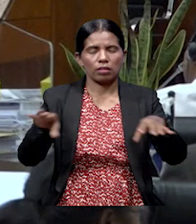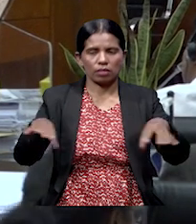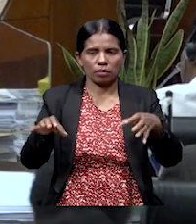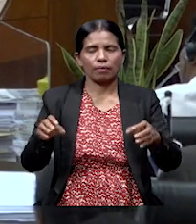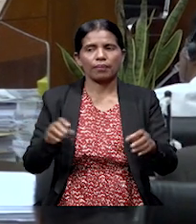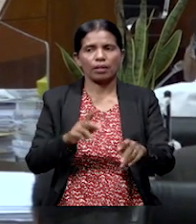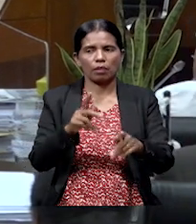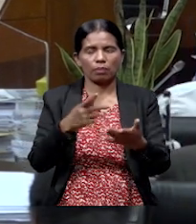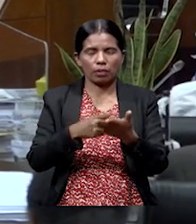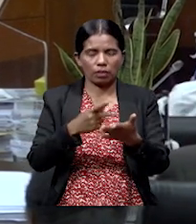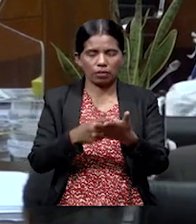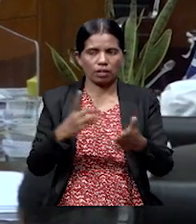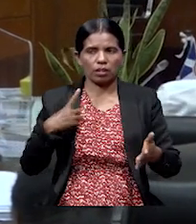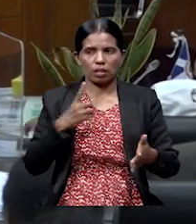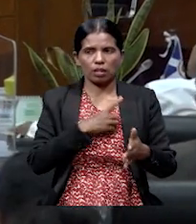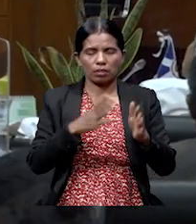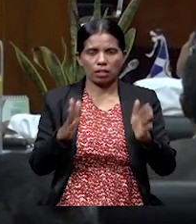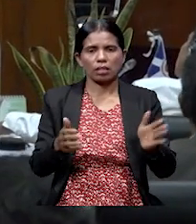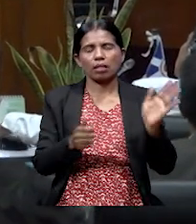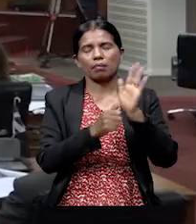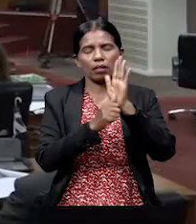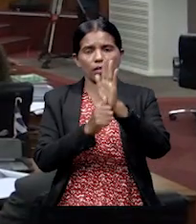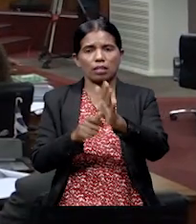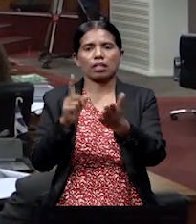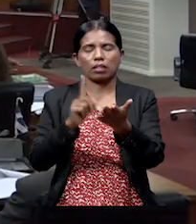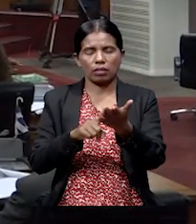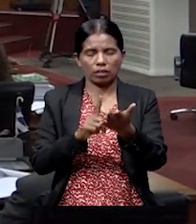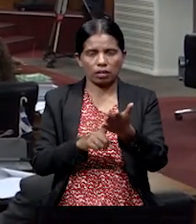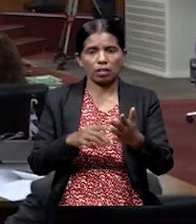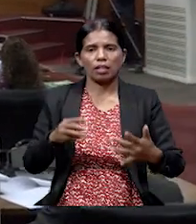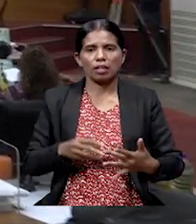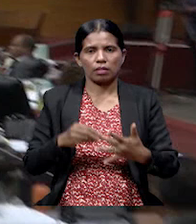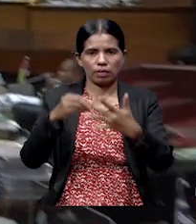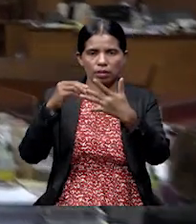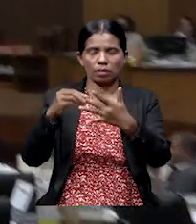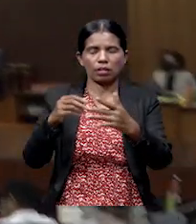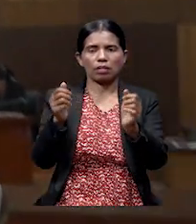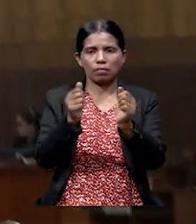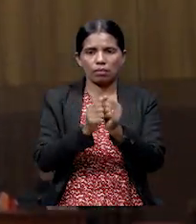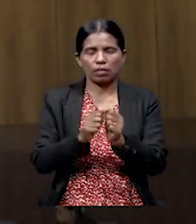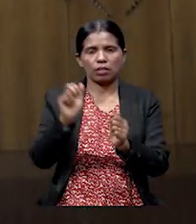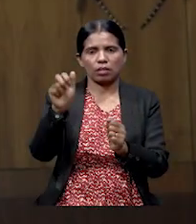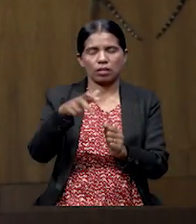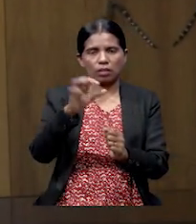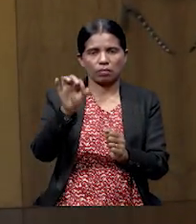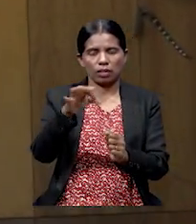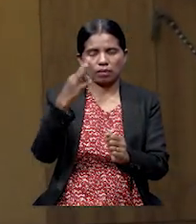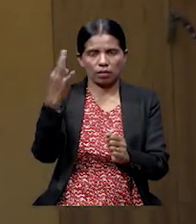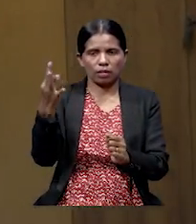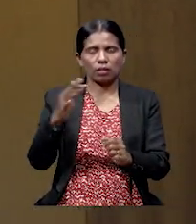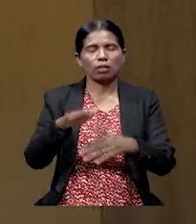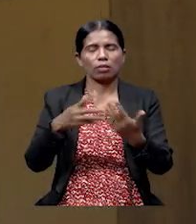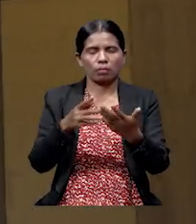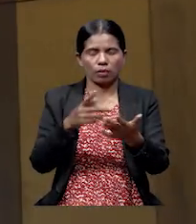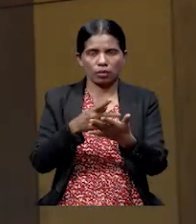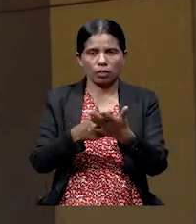proposta alteração nebe deputada Sira apresenta e a discussão faz especialidade né, hamutu que sanulo recensia. Maioria